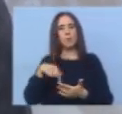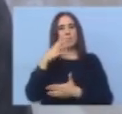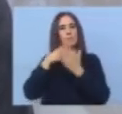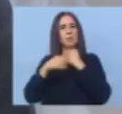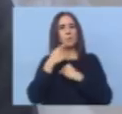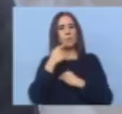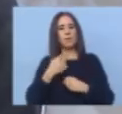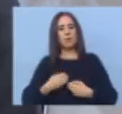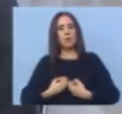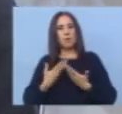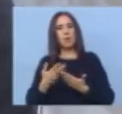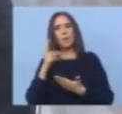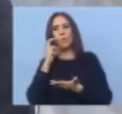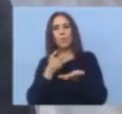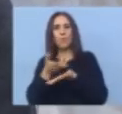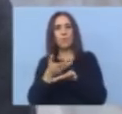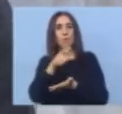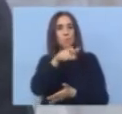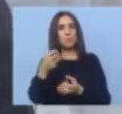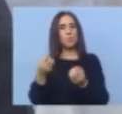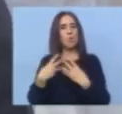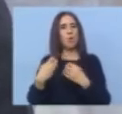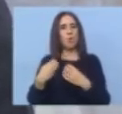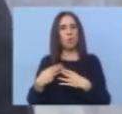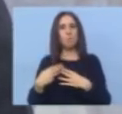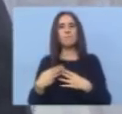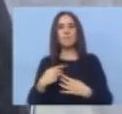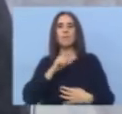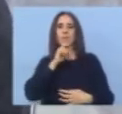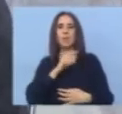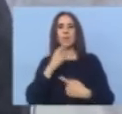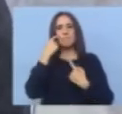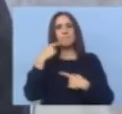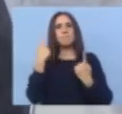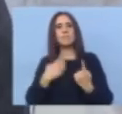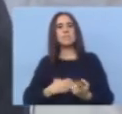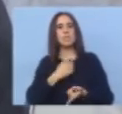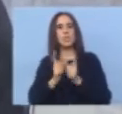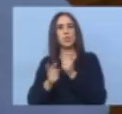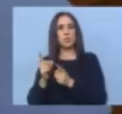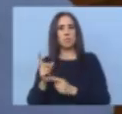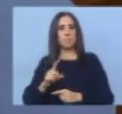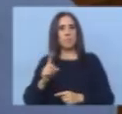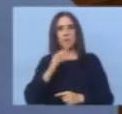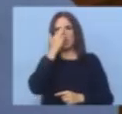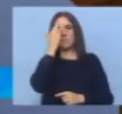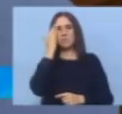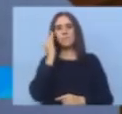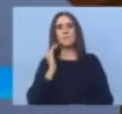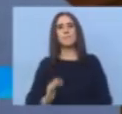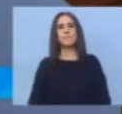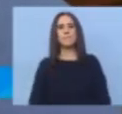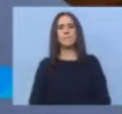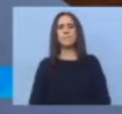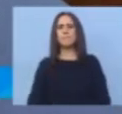nessa atitude do ouvir. E as pessoas, ao falar, conseguem exprimir aquilo que sentem, que muitas vezes é difícil.